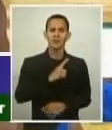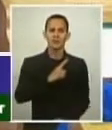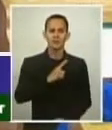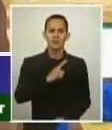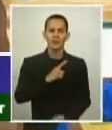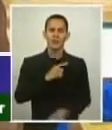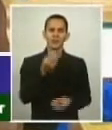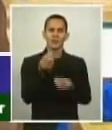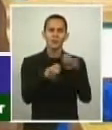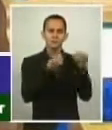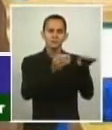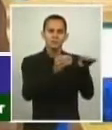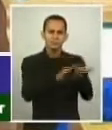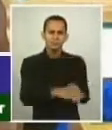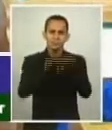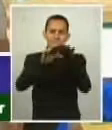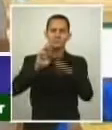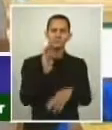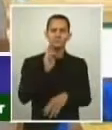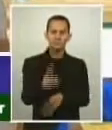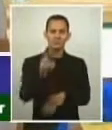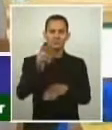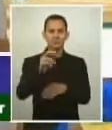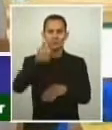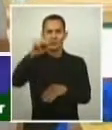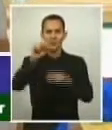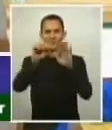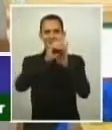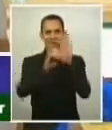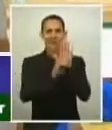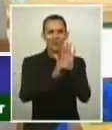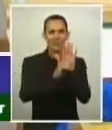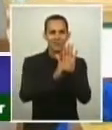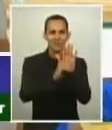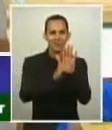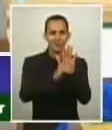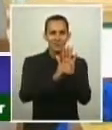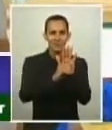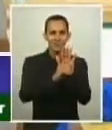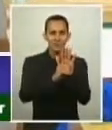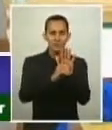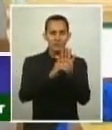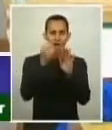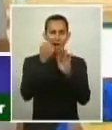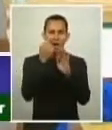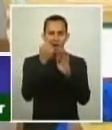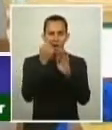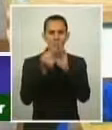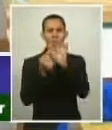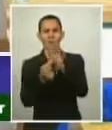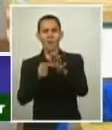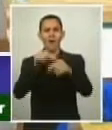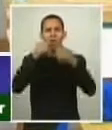e a democracia representativa no século 18 Oi e essa crítica se